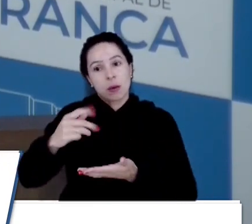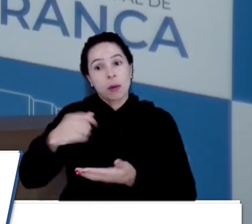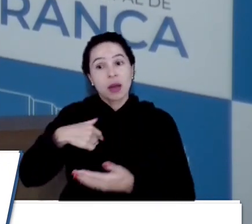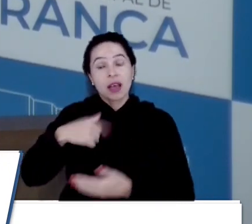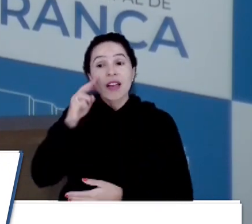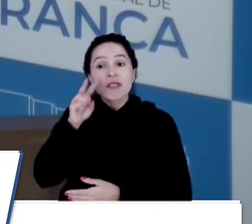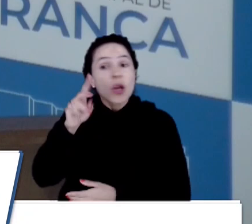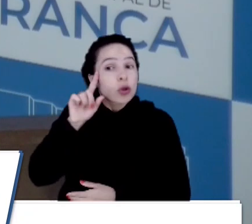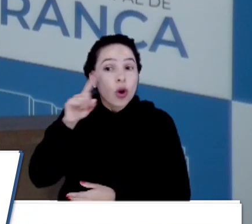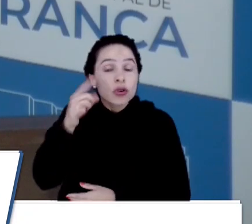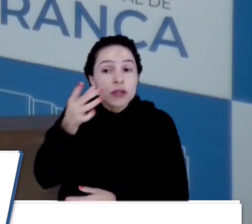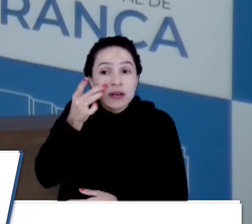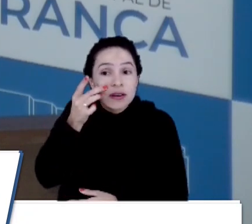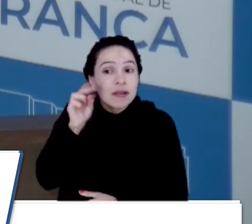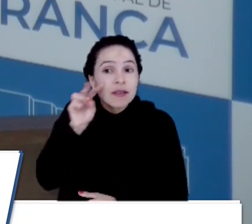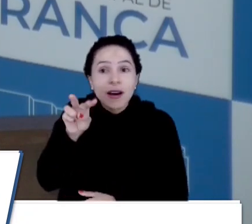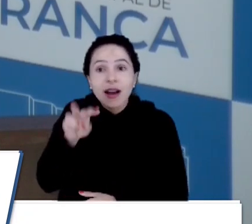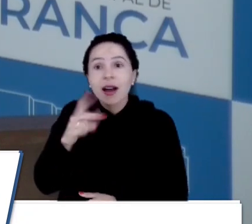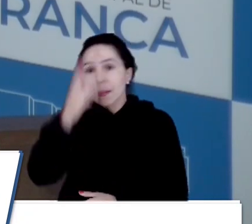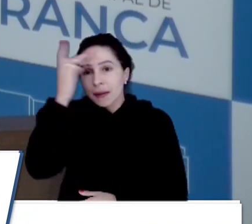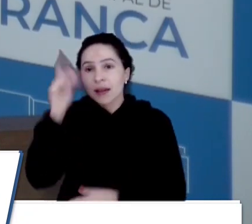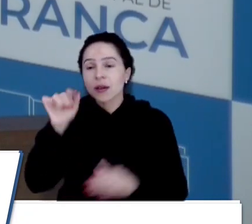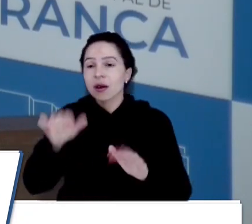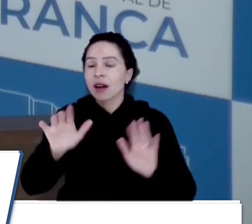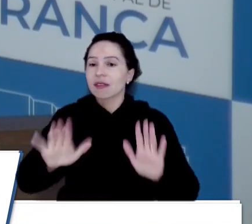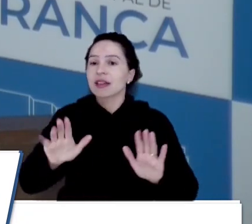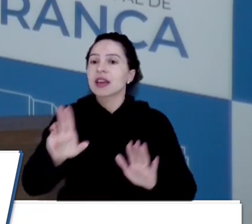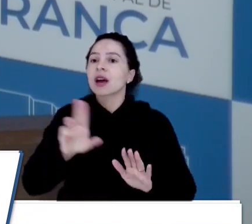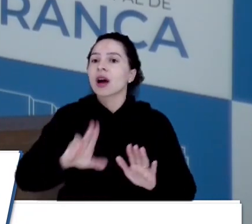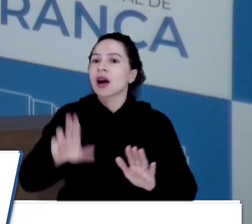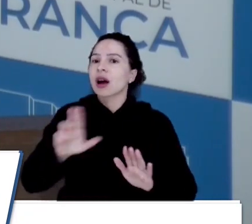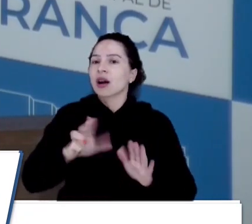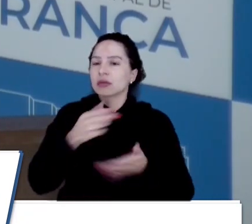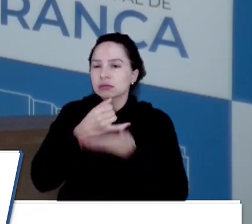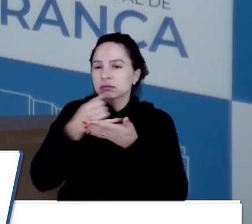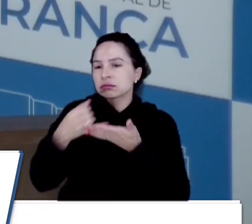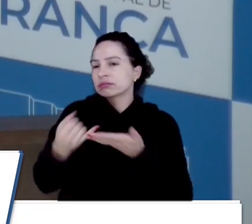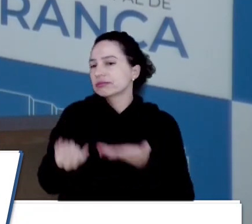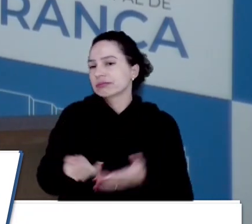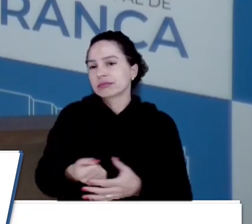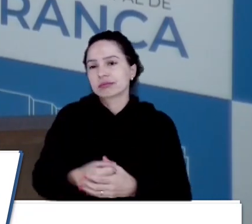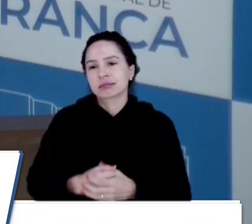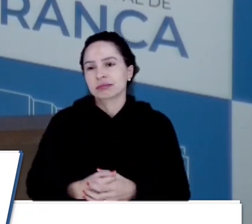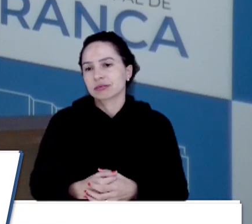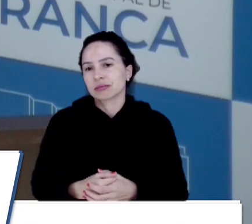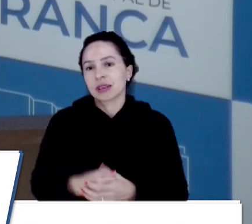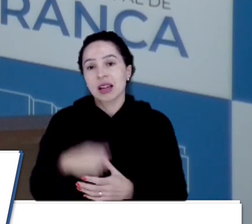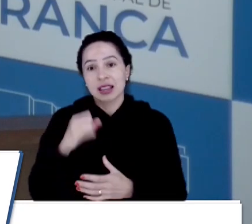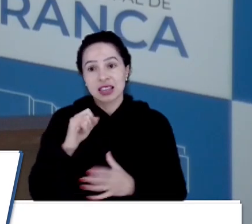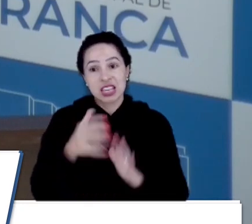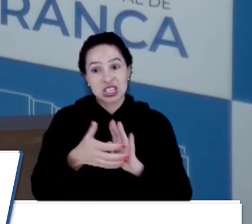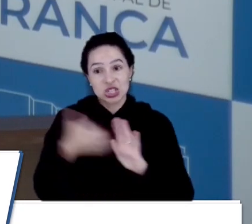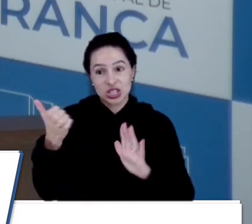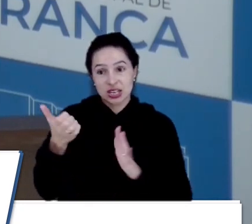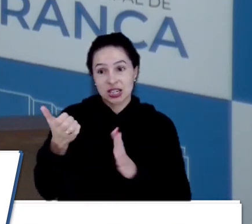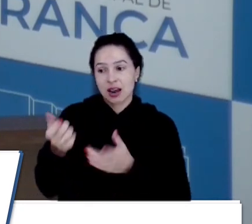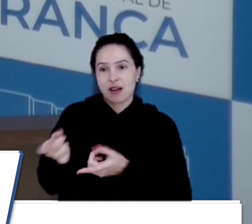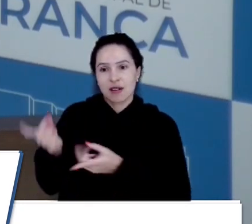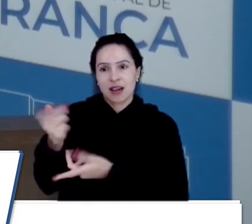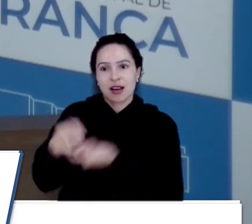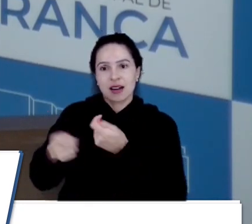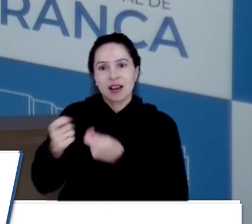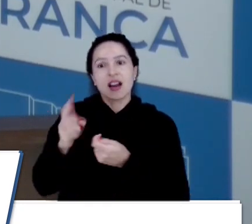dia. O pessoal fica ali para usar o entorpecente. Então, se tirar os traficantes dali, eles vão